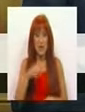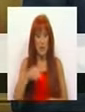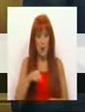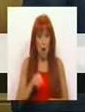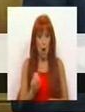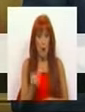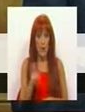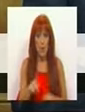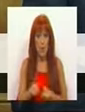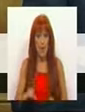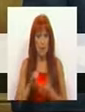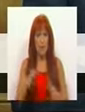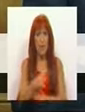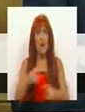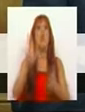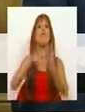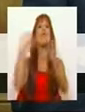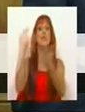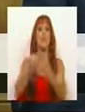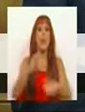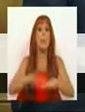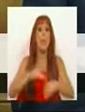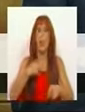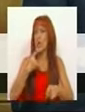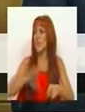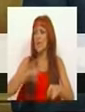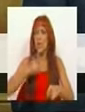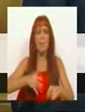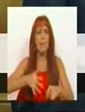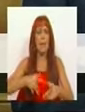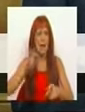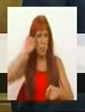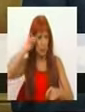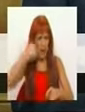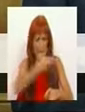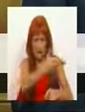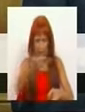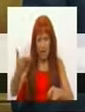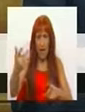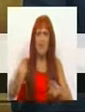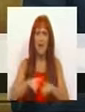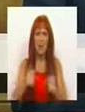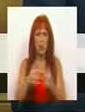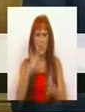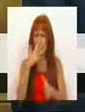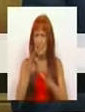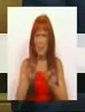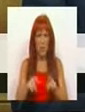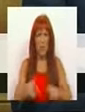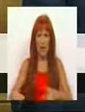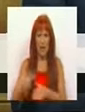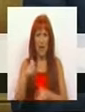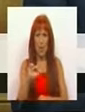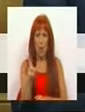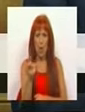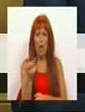para financiar esse 1,5 milhão de euros foi chumbada, por razões que não volto a repetir para não ofender ninguém, mas são em tudo semelhantes às da Ria do Alvor,